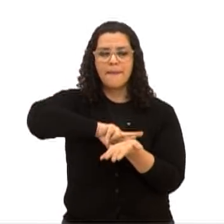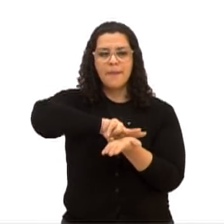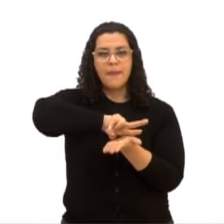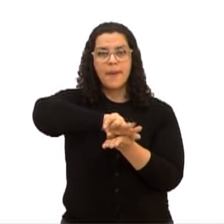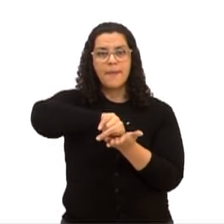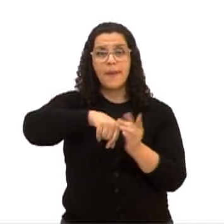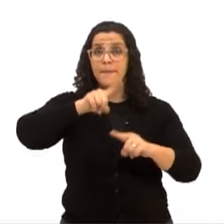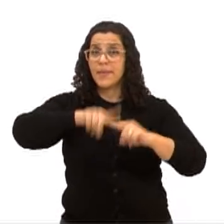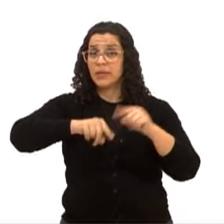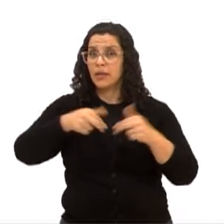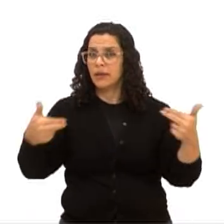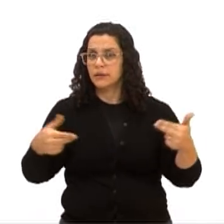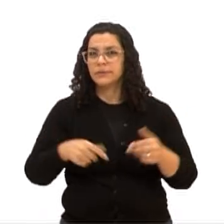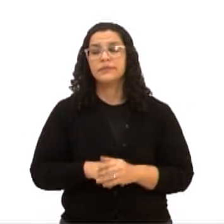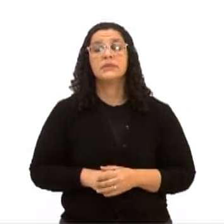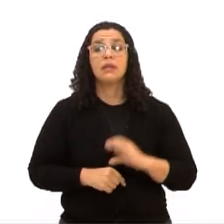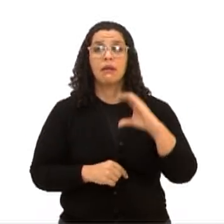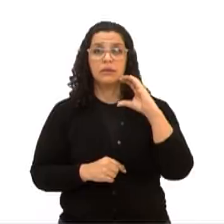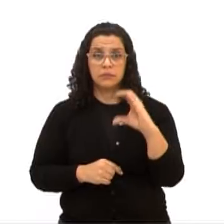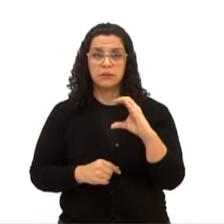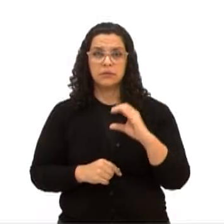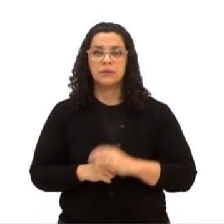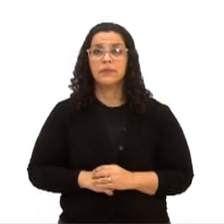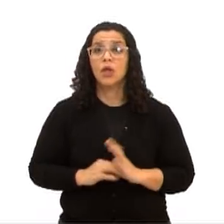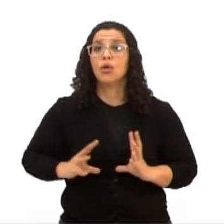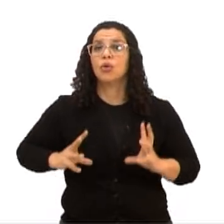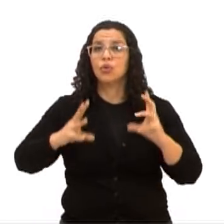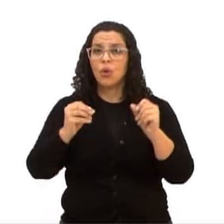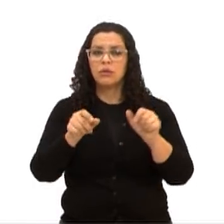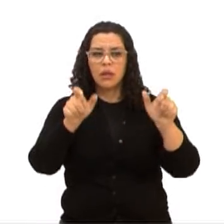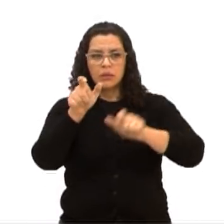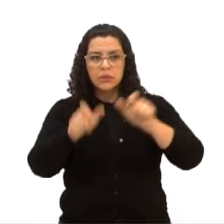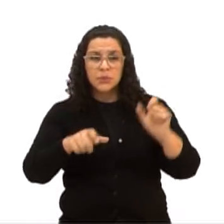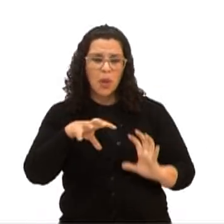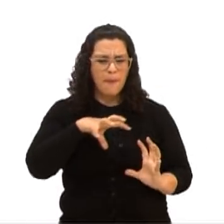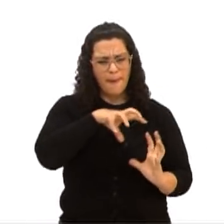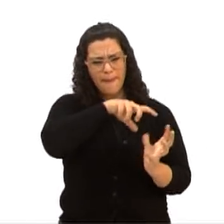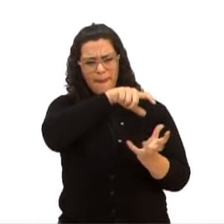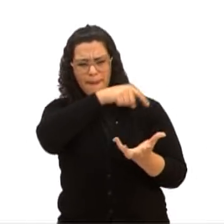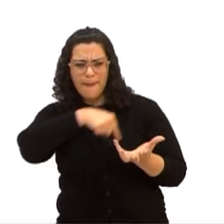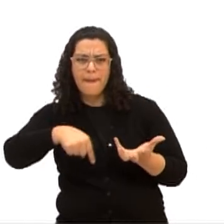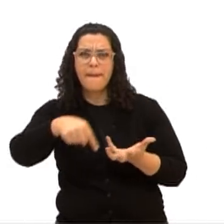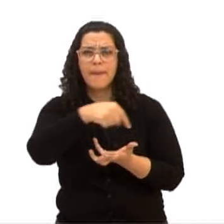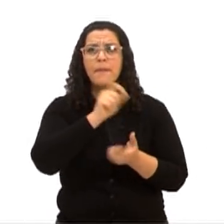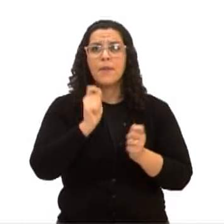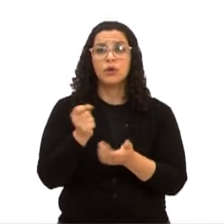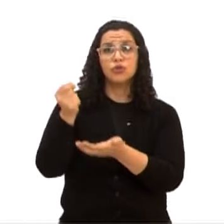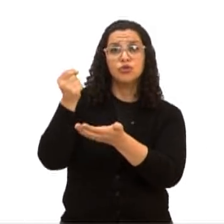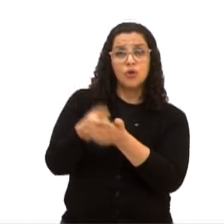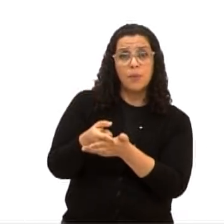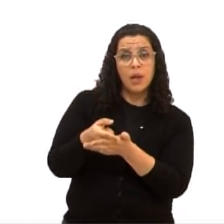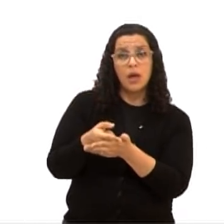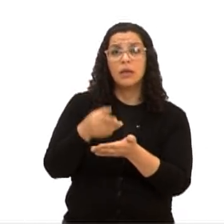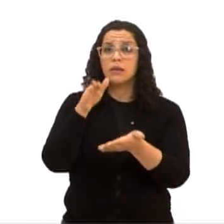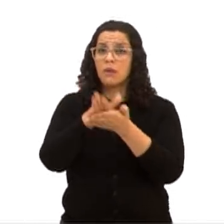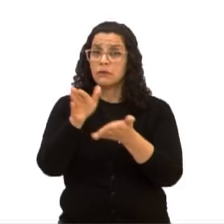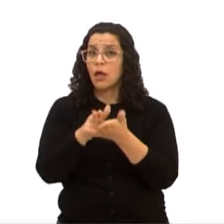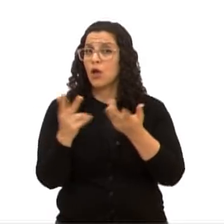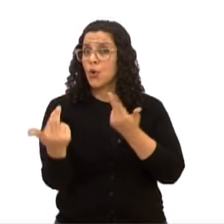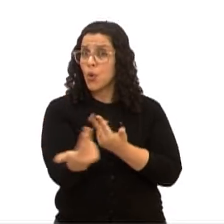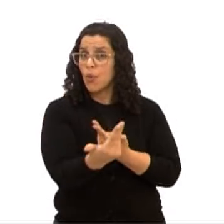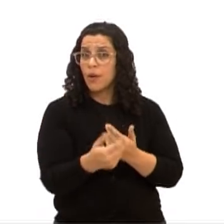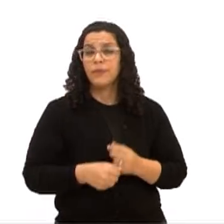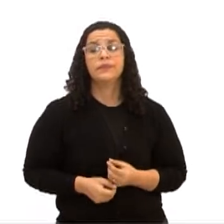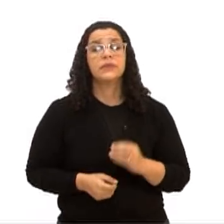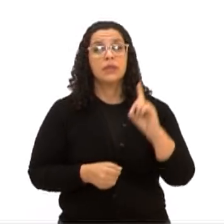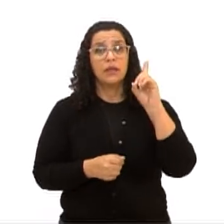dos produtos, a letra C, todos os habitantes do planeta podem comprar e consumir, e a